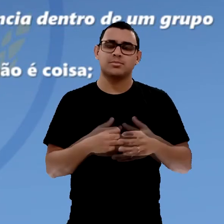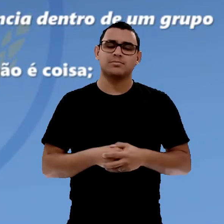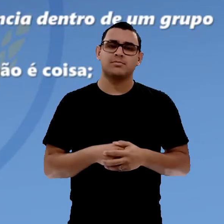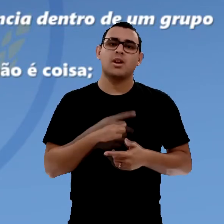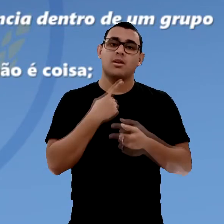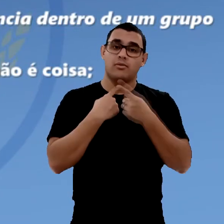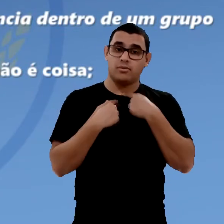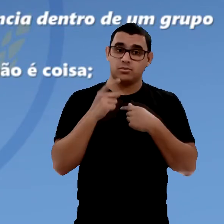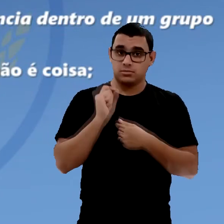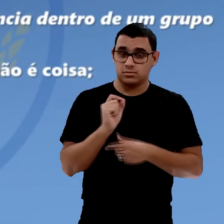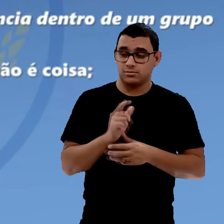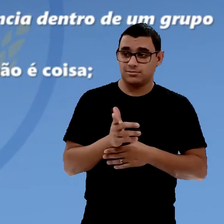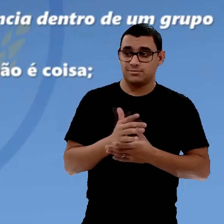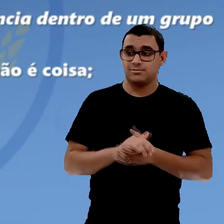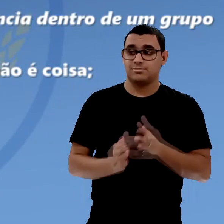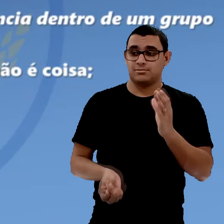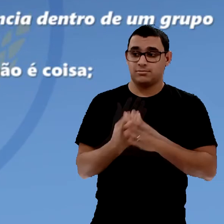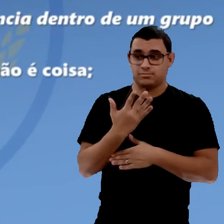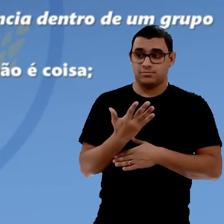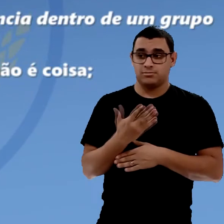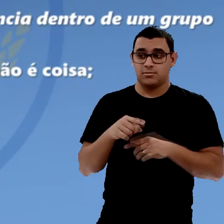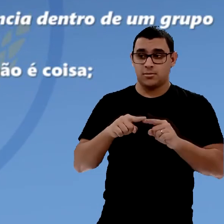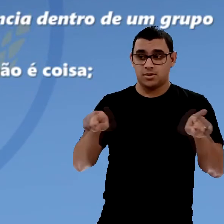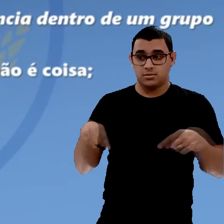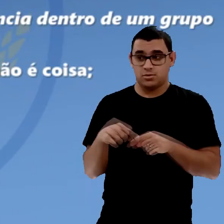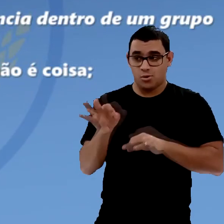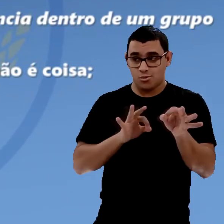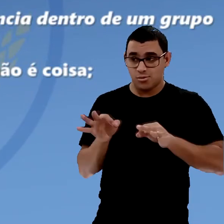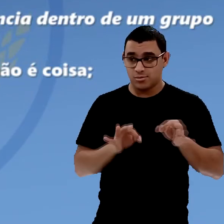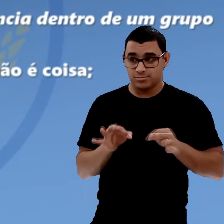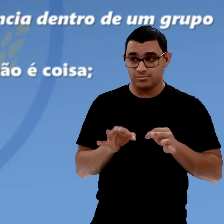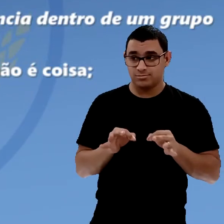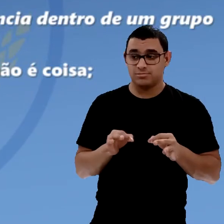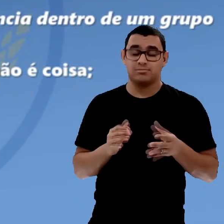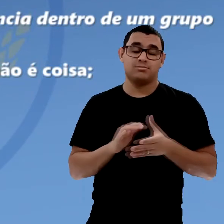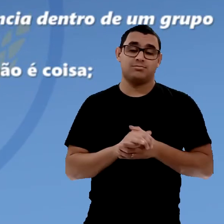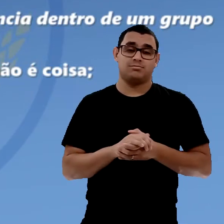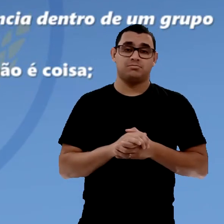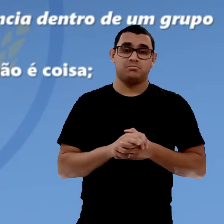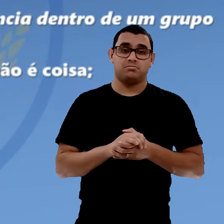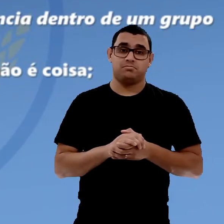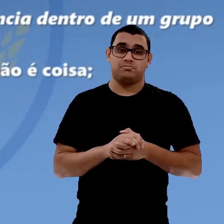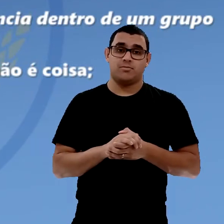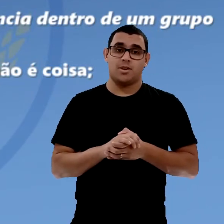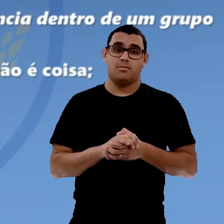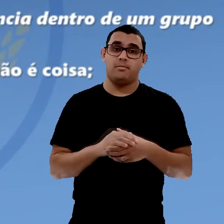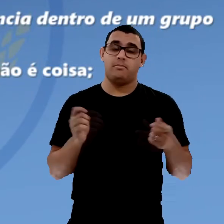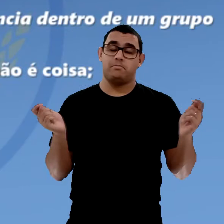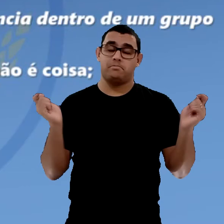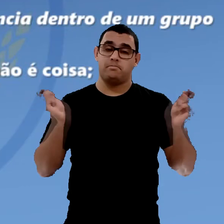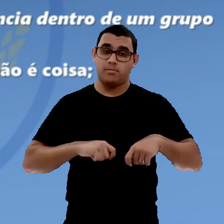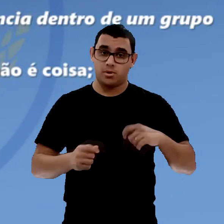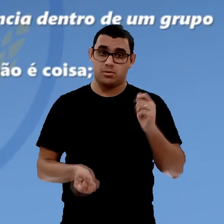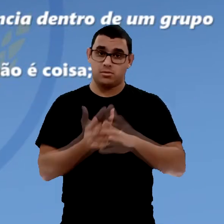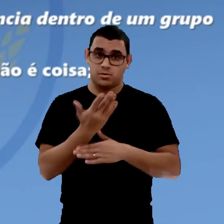probabilidade e essa vontade de manter a sala em ordem. Para realizar